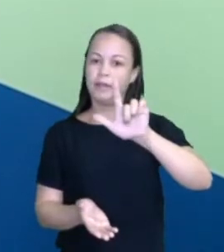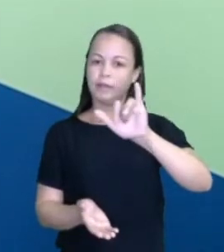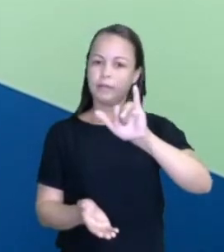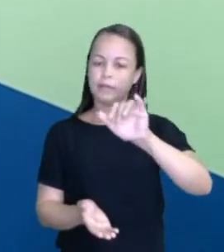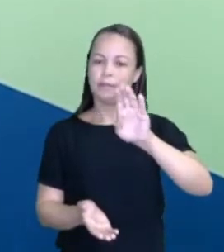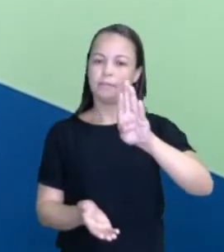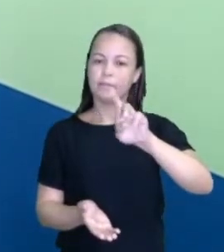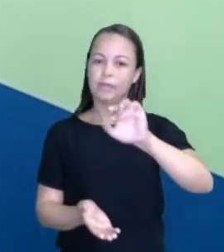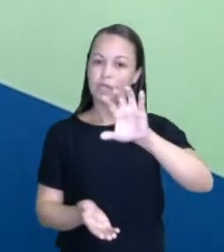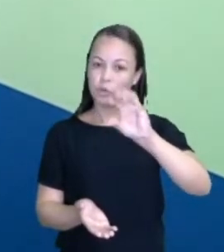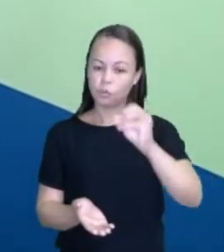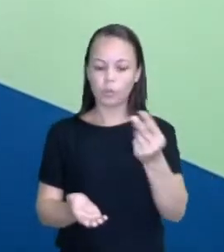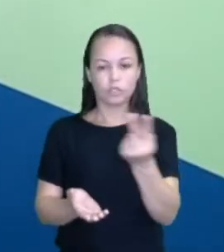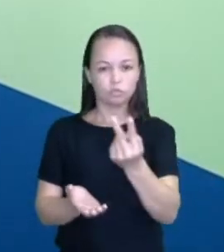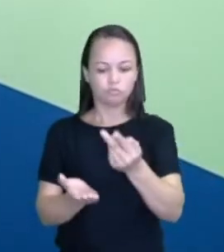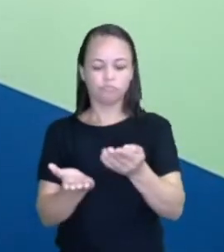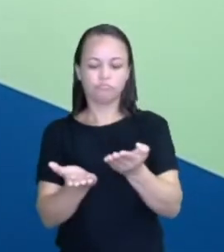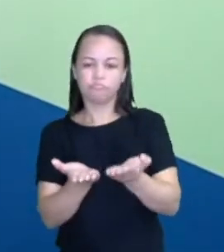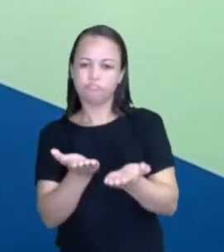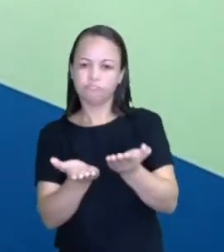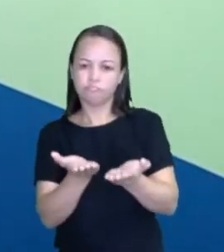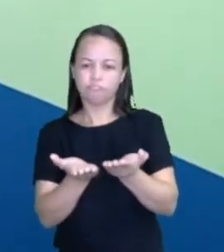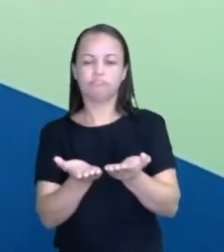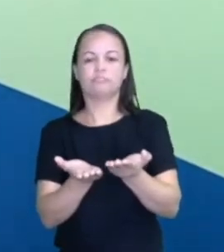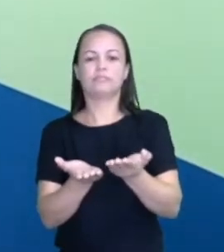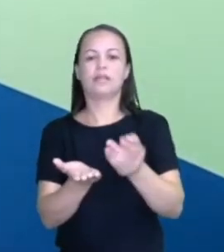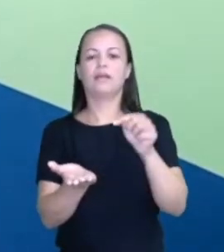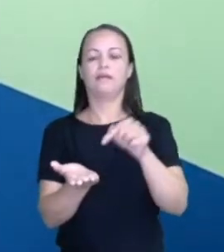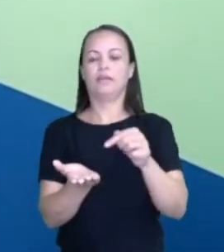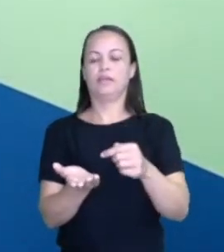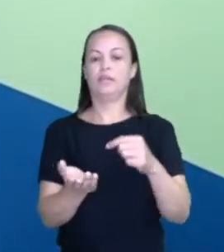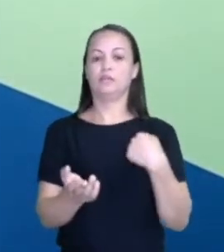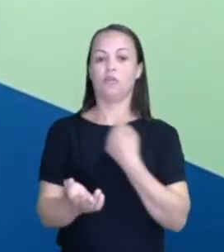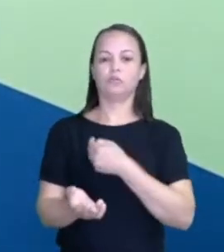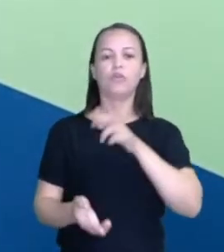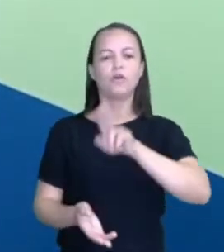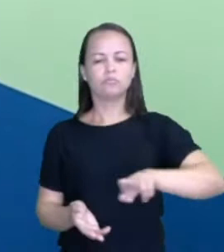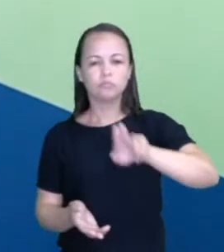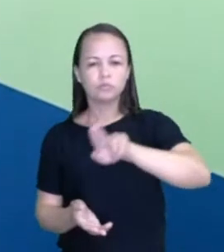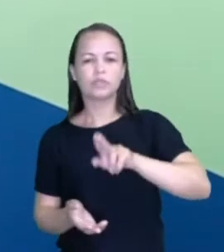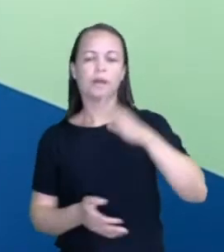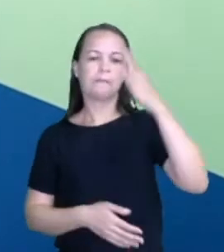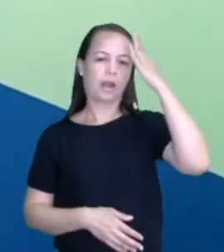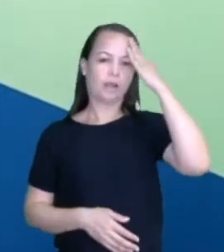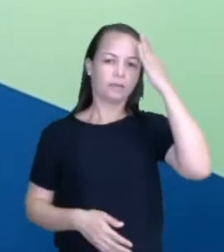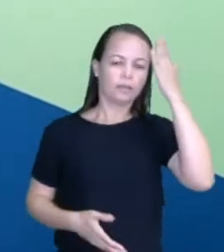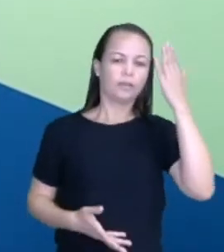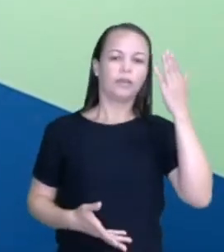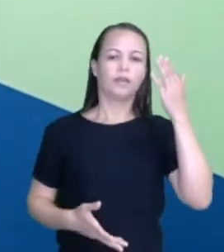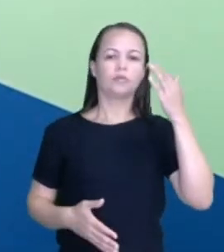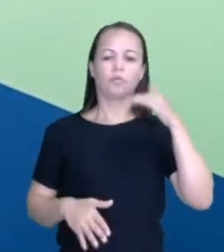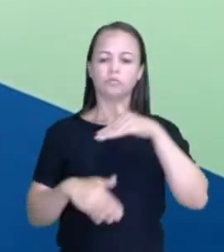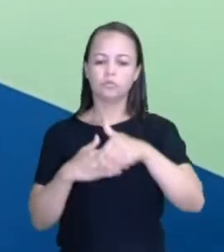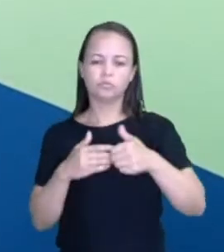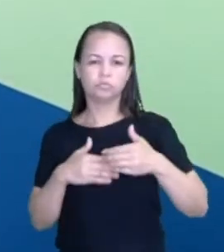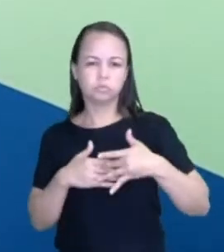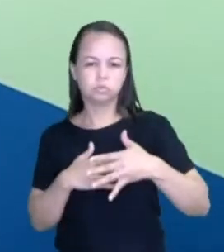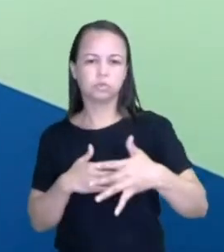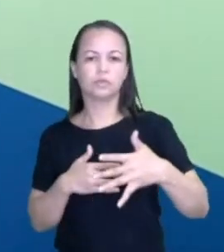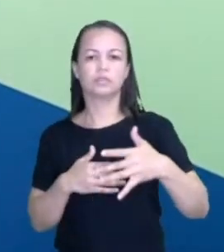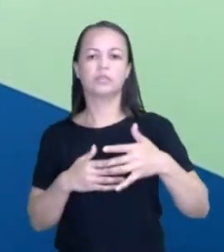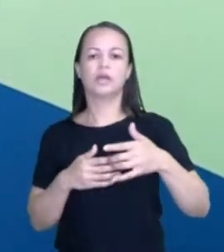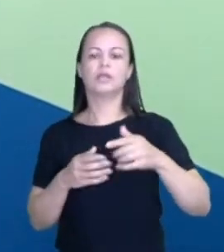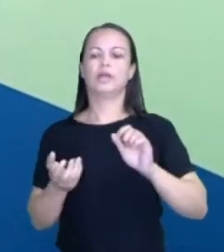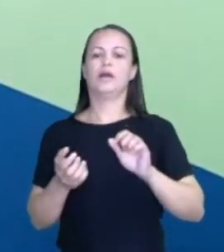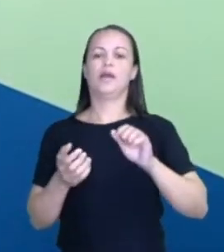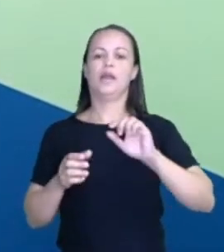esse equilíbrio entre os dois lados que a gente vai usar para entender todo o funcionamento e resolução